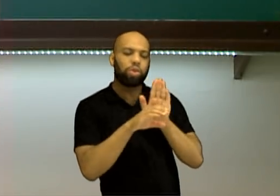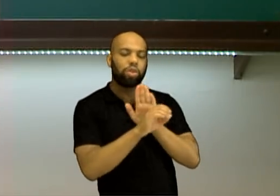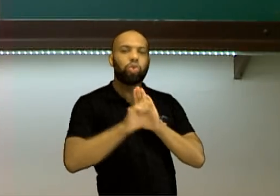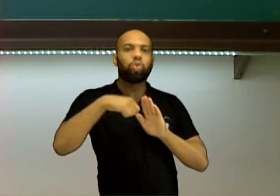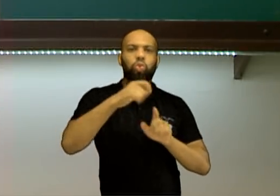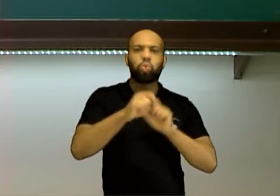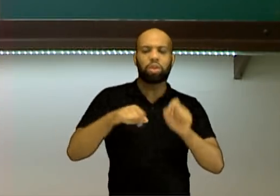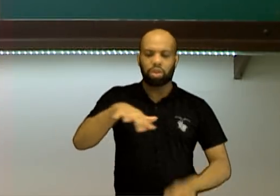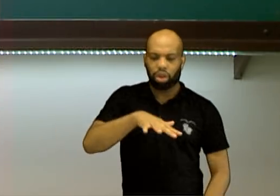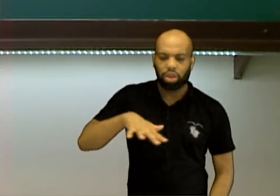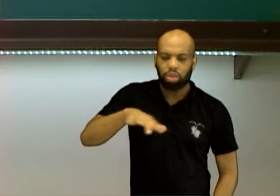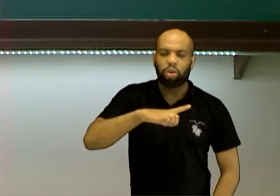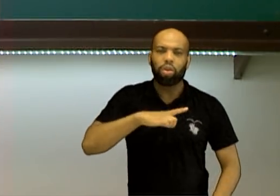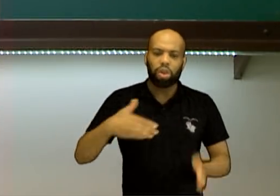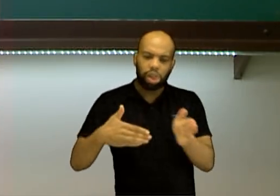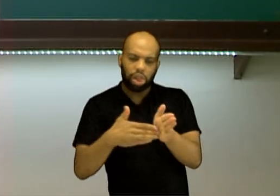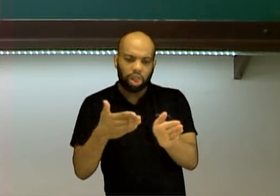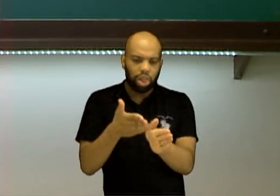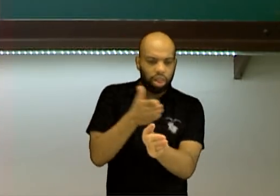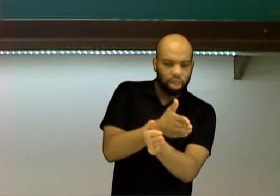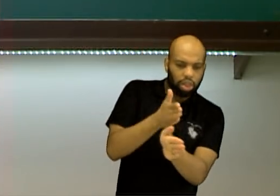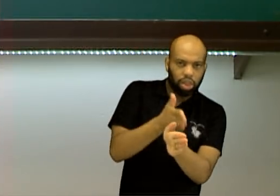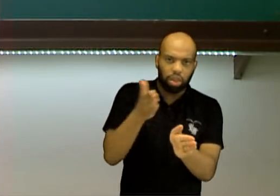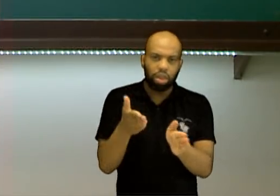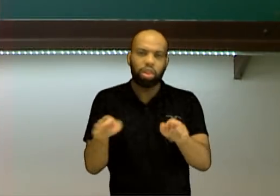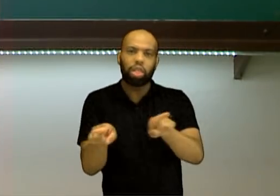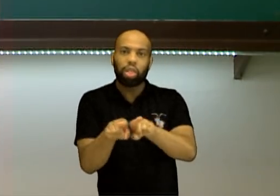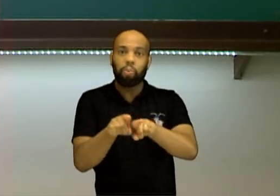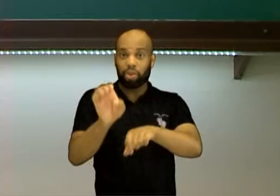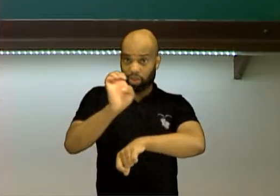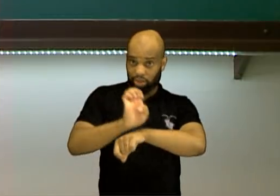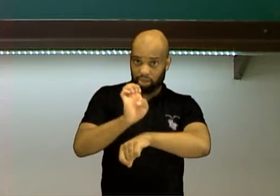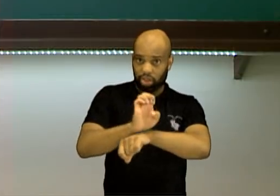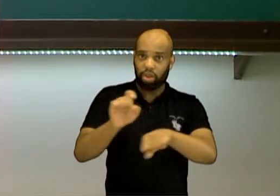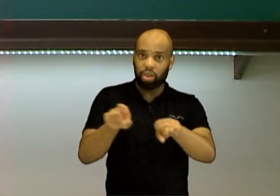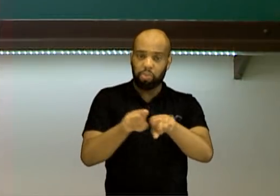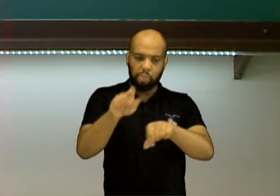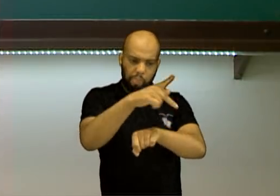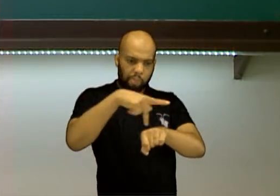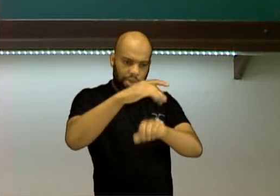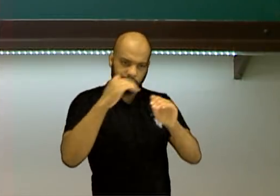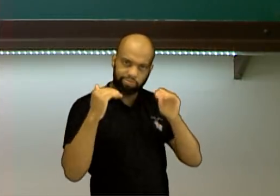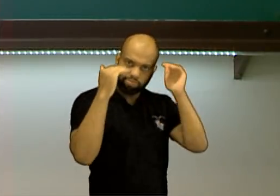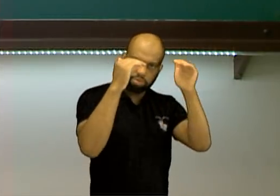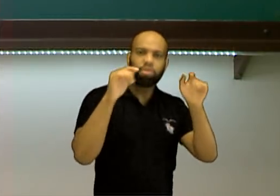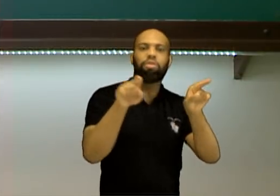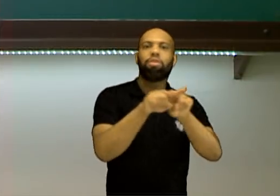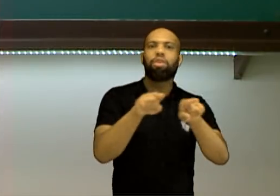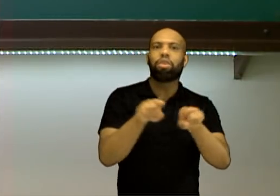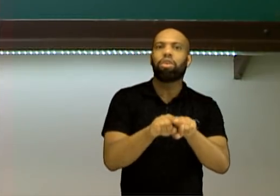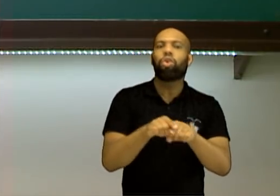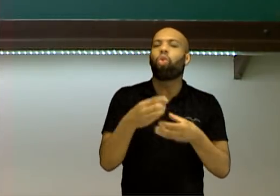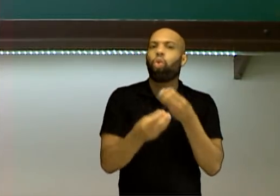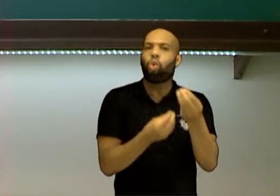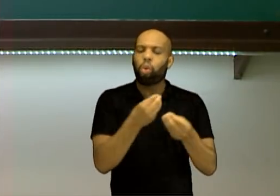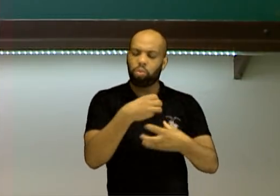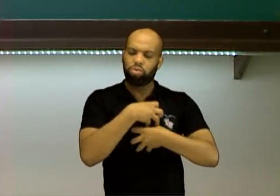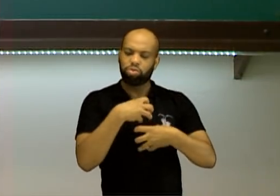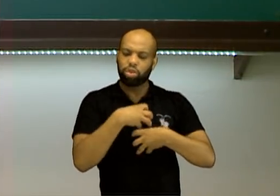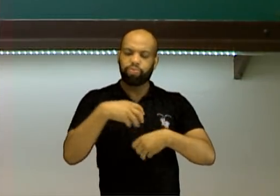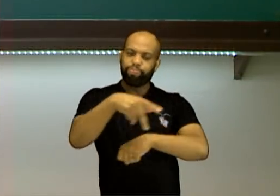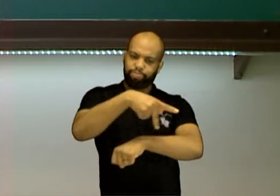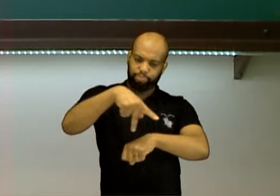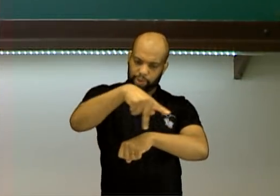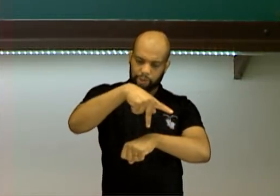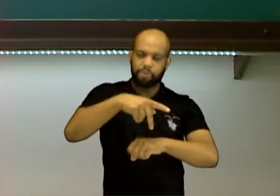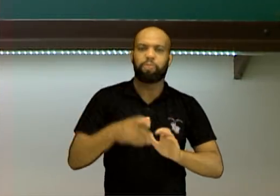território, limites e fronteiras, Estado, soberania nacional e a configuração dos países. Então vamos